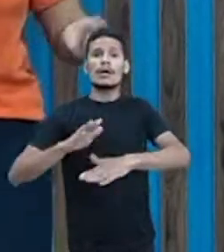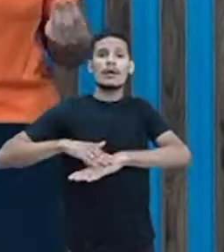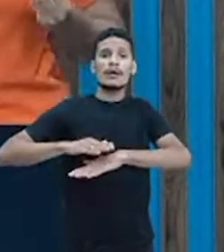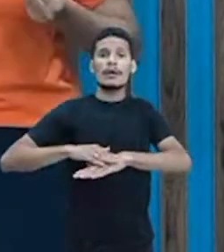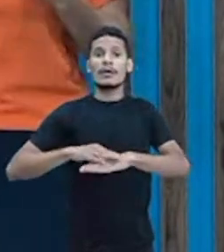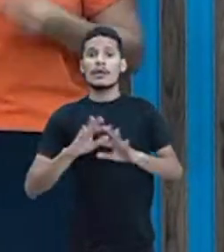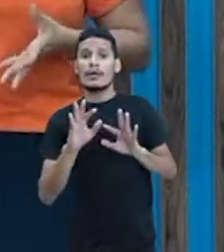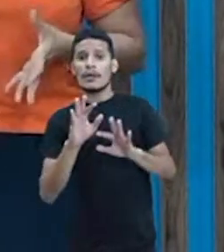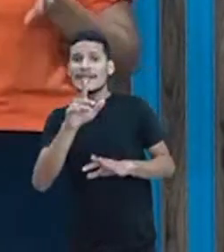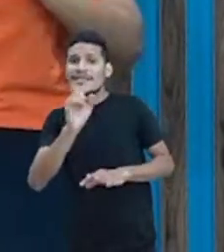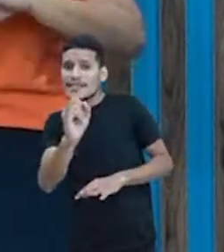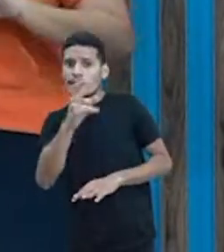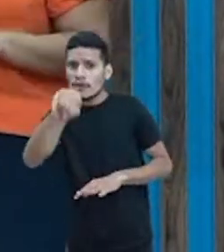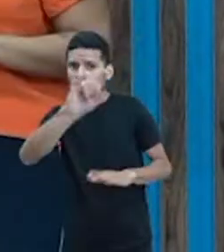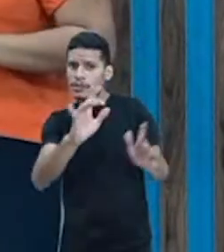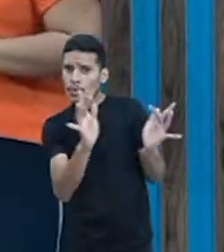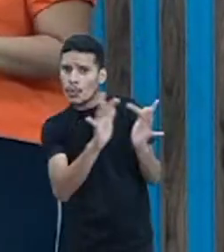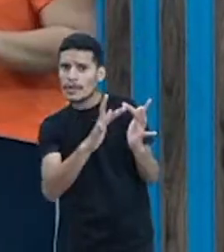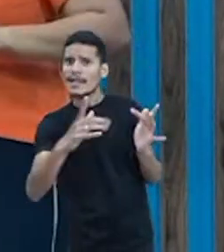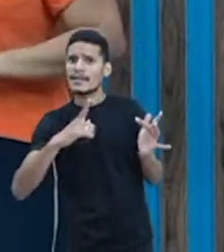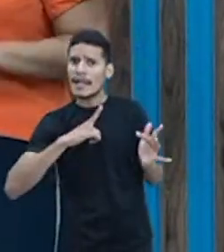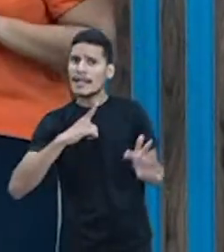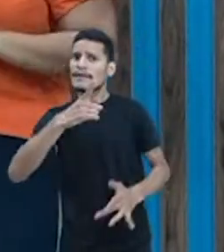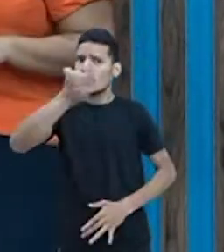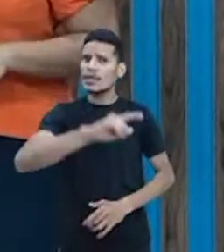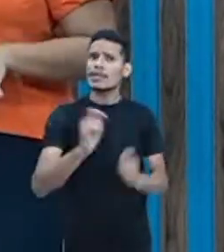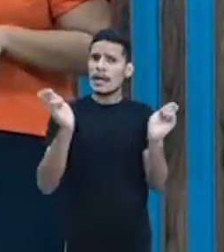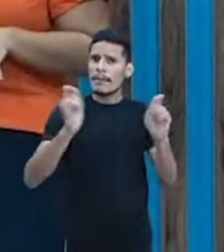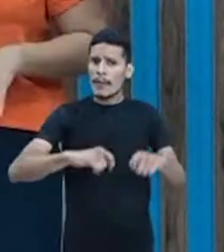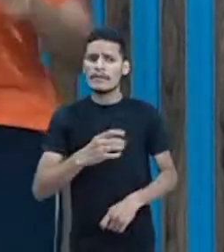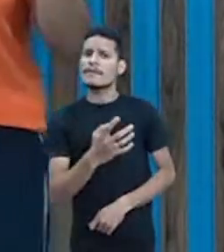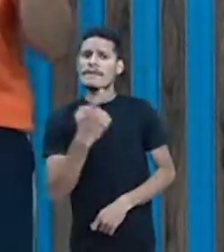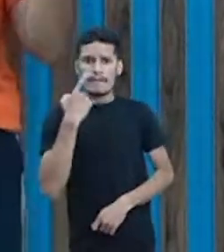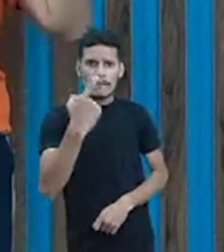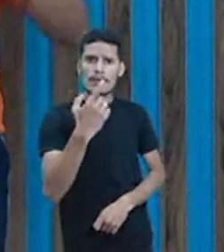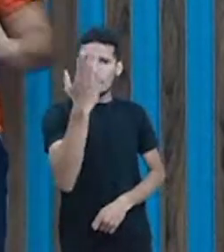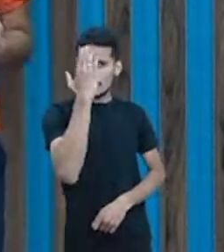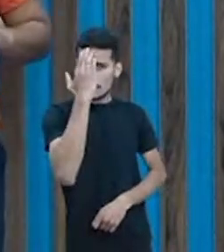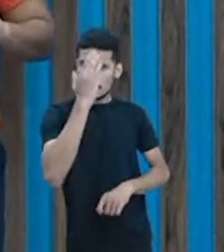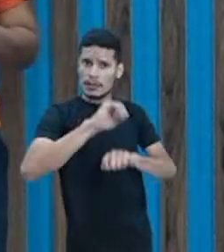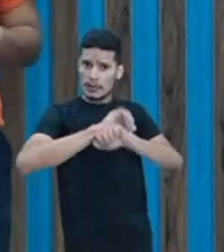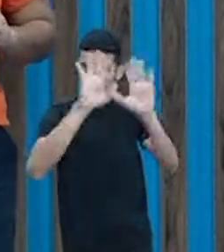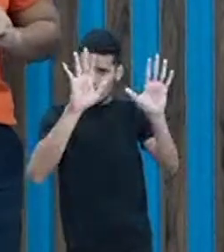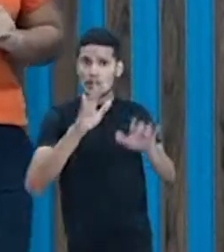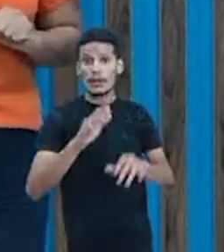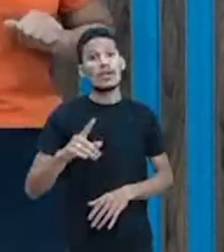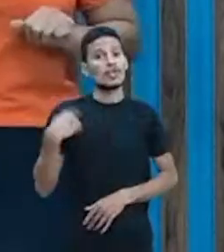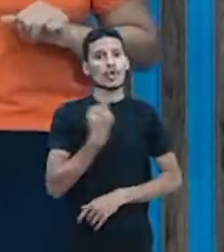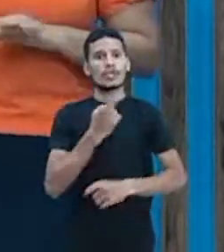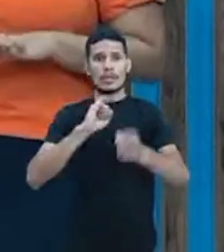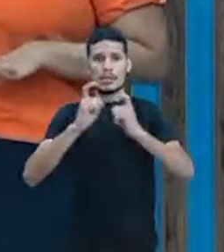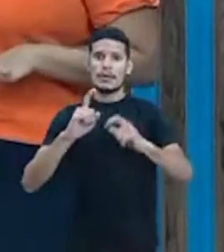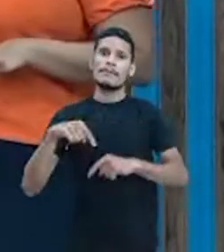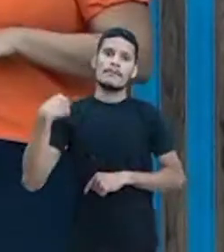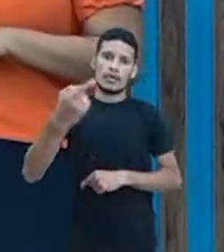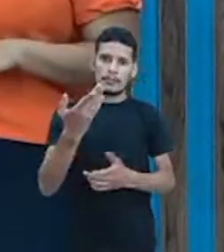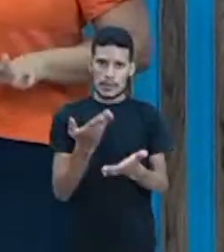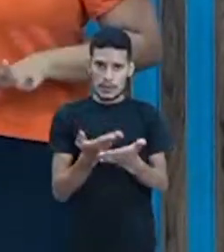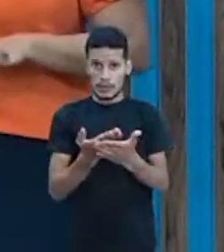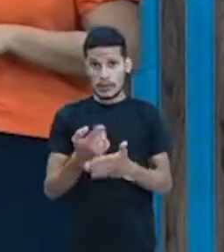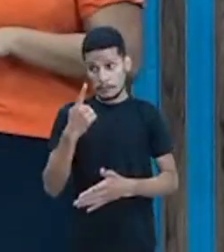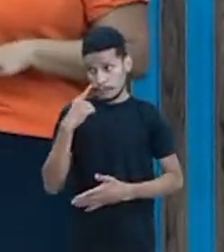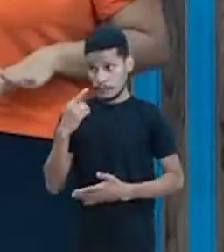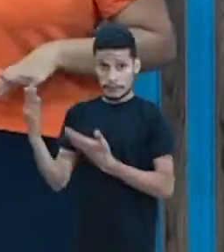parecem familiares para vocês e se vocês conseguem reconhecer algum estereótipo. Discutiremos na próxima aula, tá? Então, para encerrar,